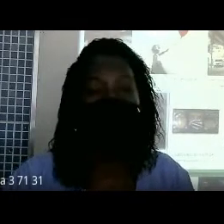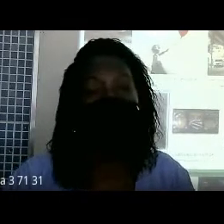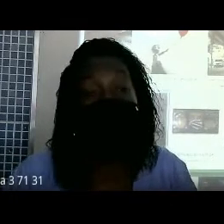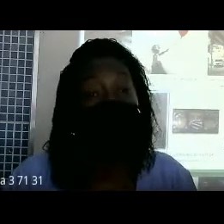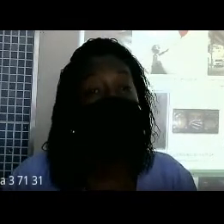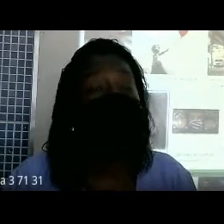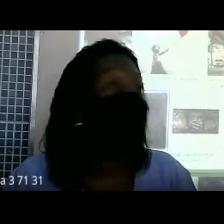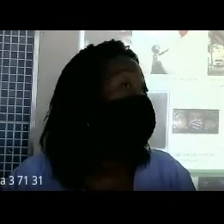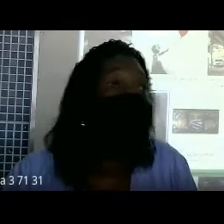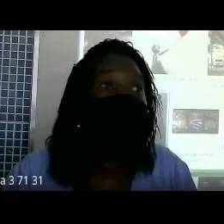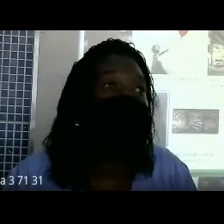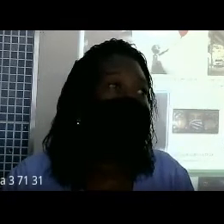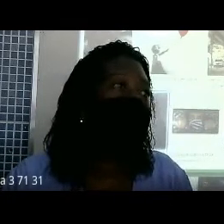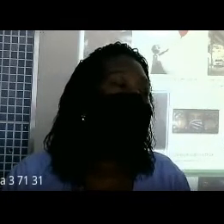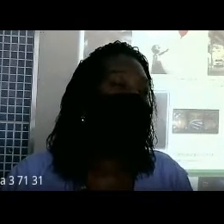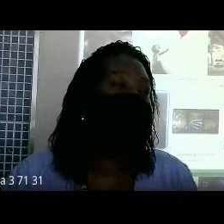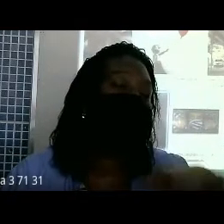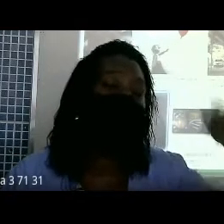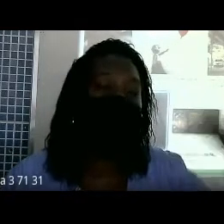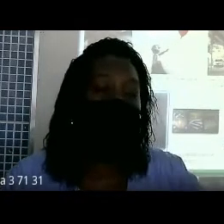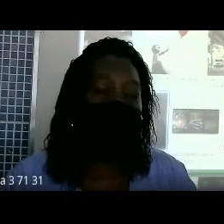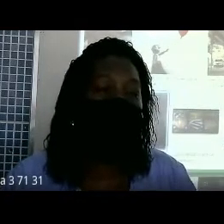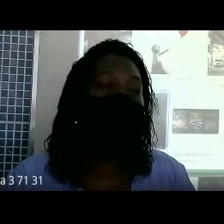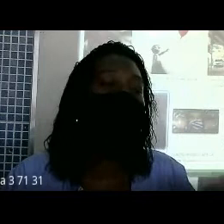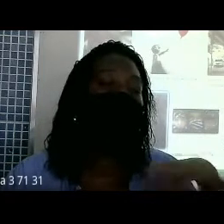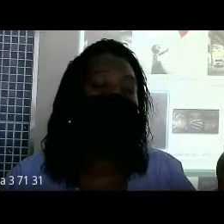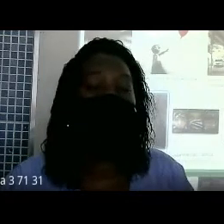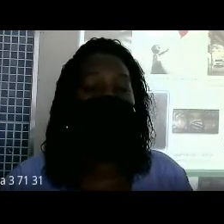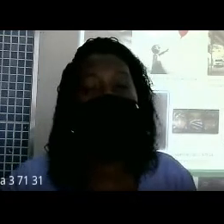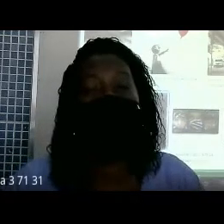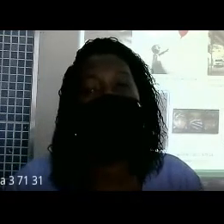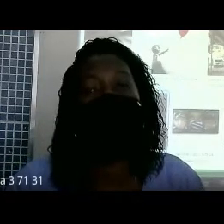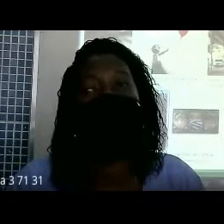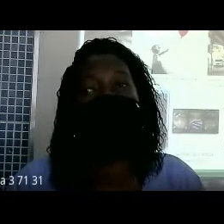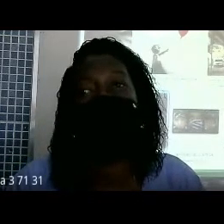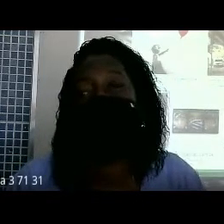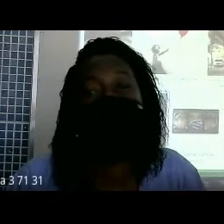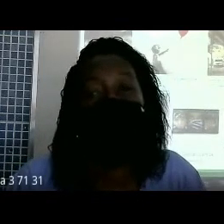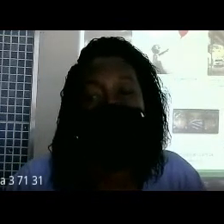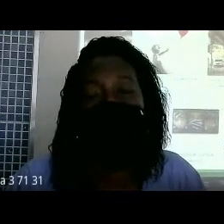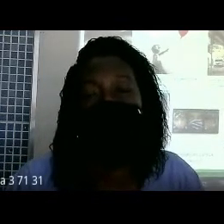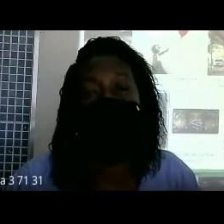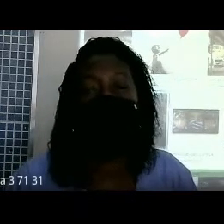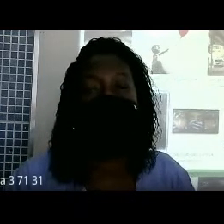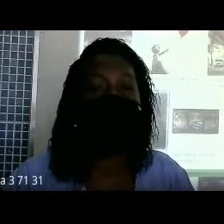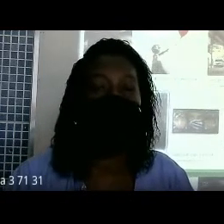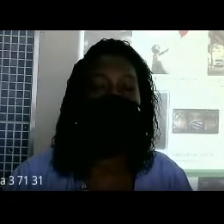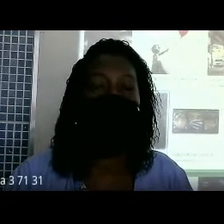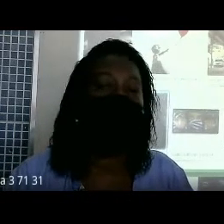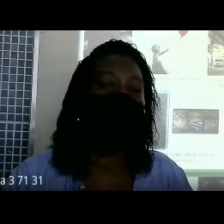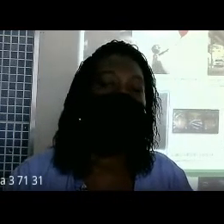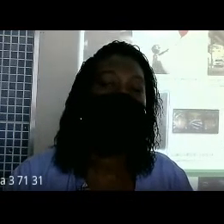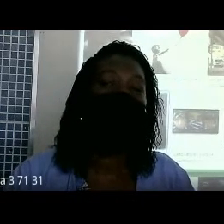nossos olhos, mas não é. São inscrições que você não entende, assinaturas que você